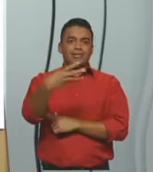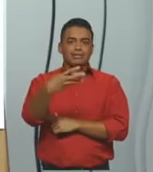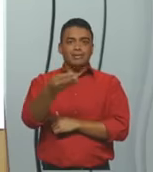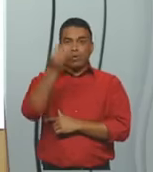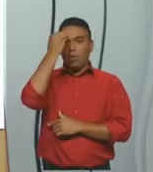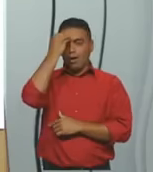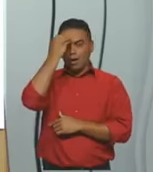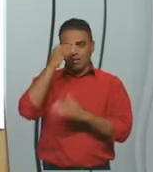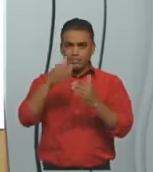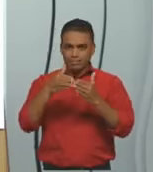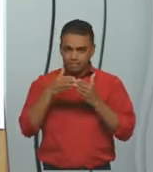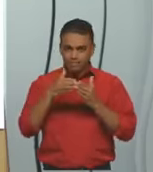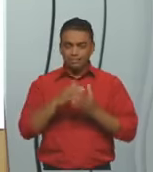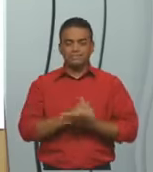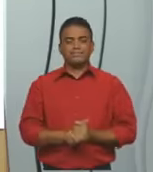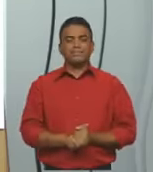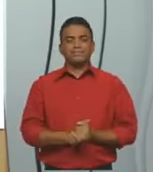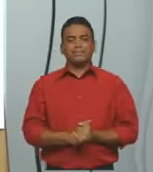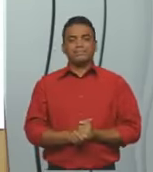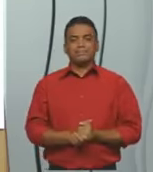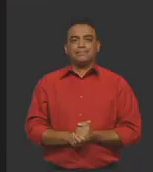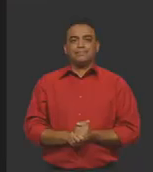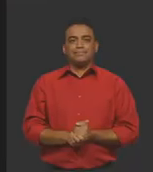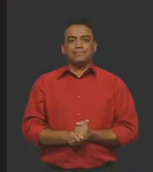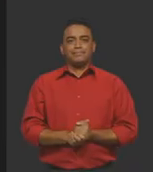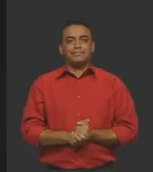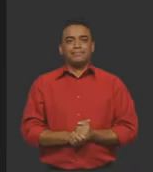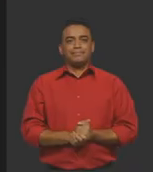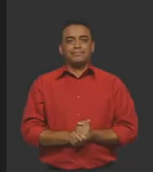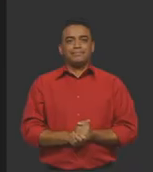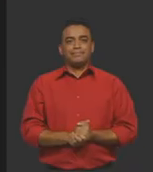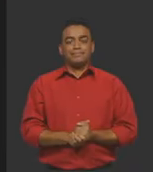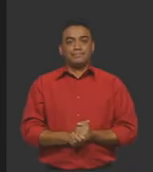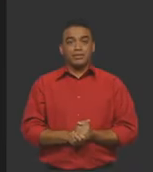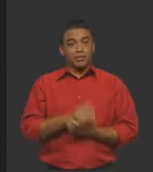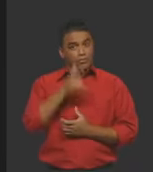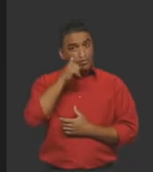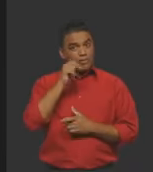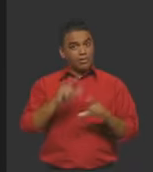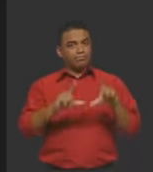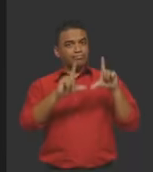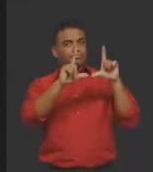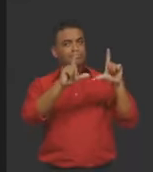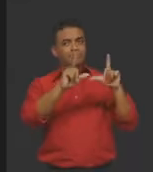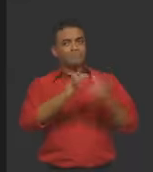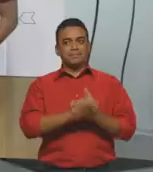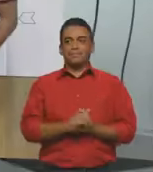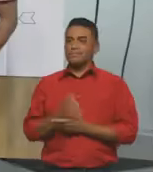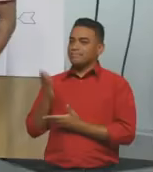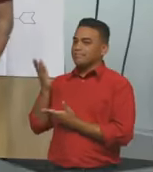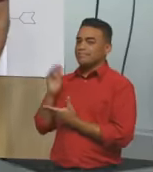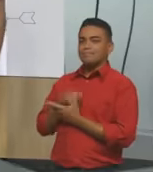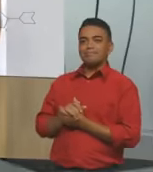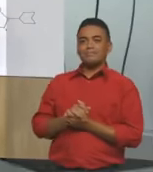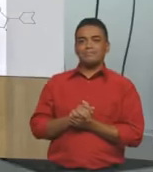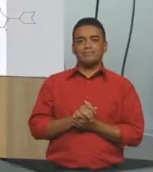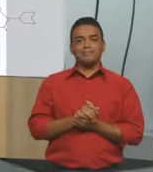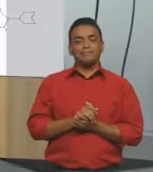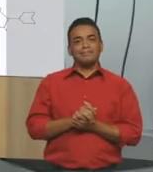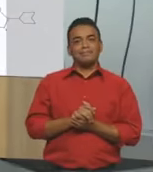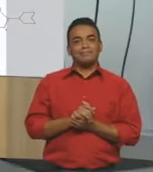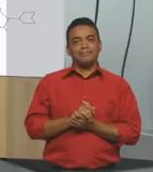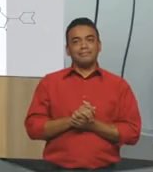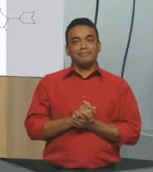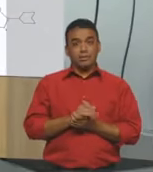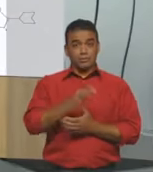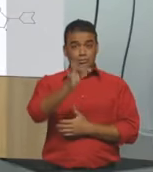entender. Vamos voltar aqui para a gente, então, para a tela, para a gente compreender essa transcrição. A